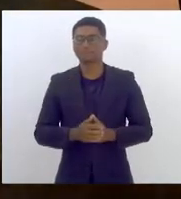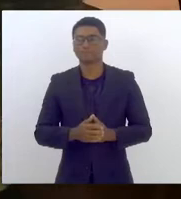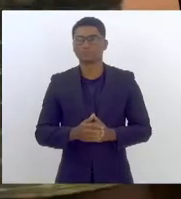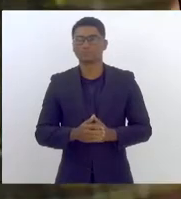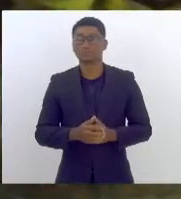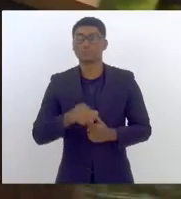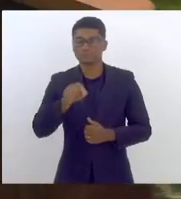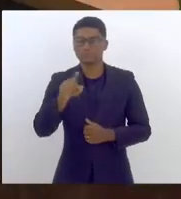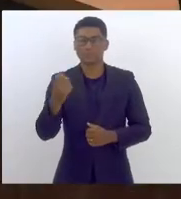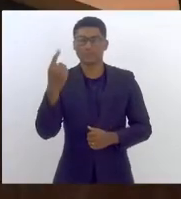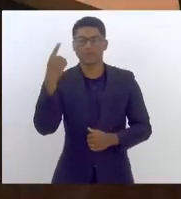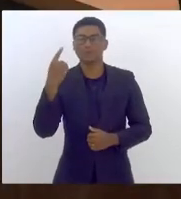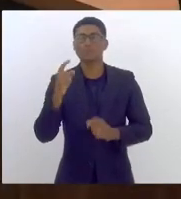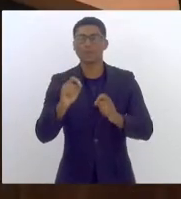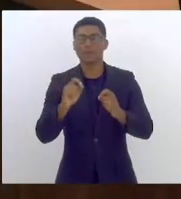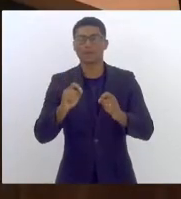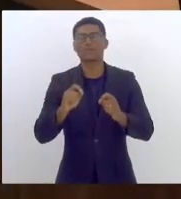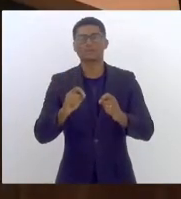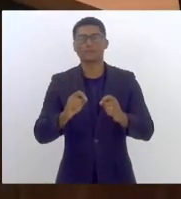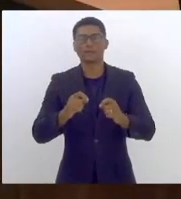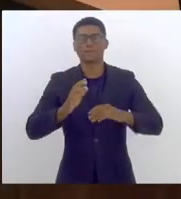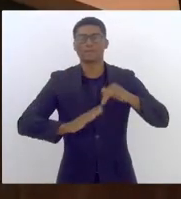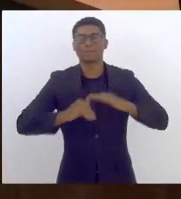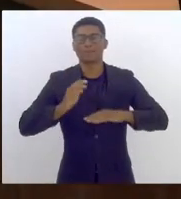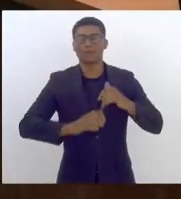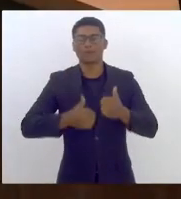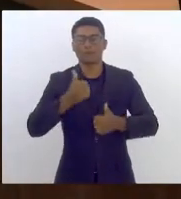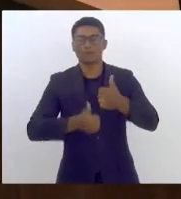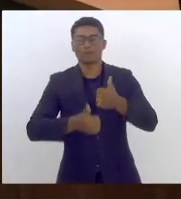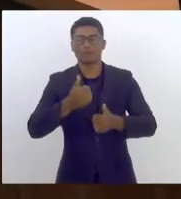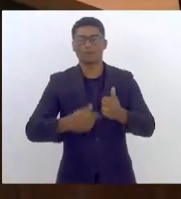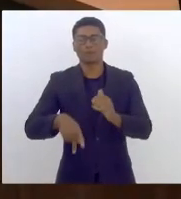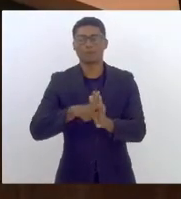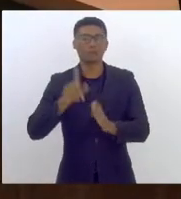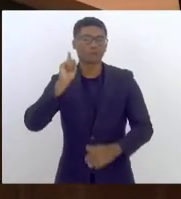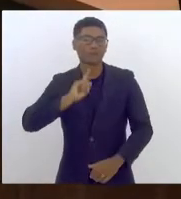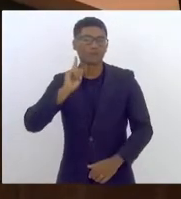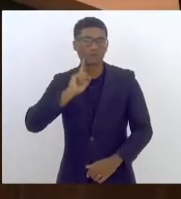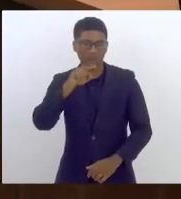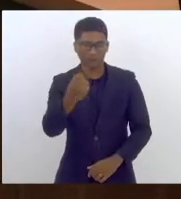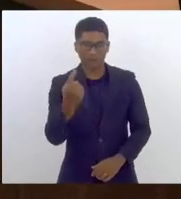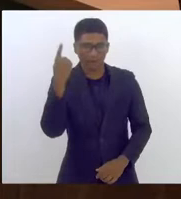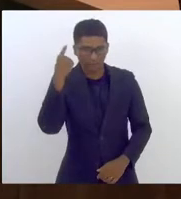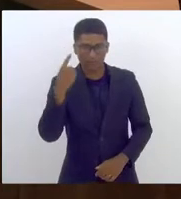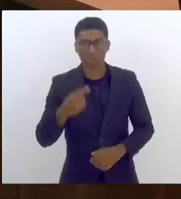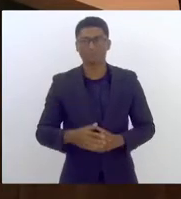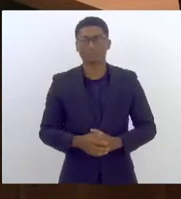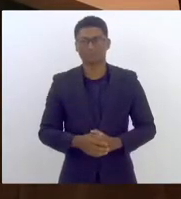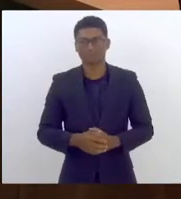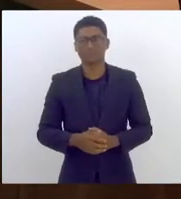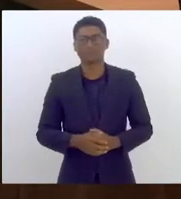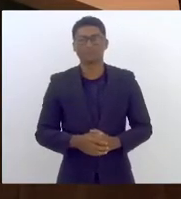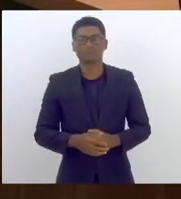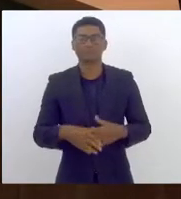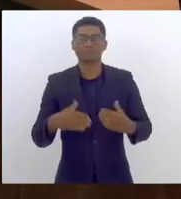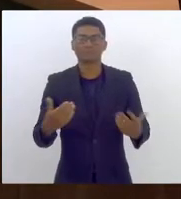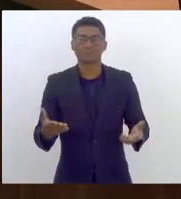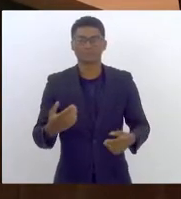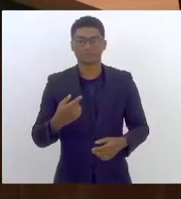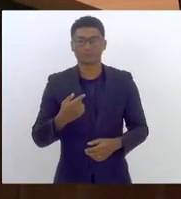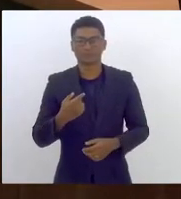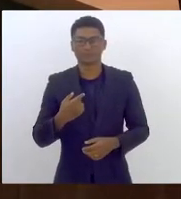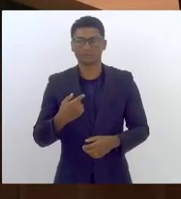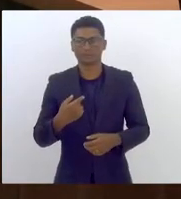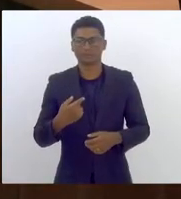ex-craque do Clube de Regatas do Flamengo do Vasco e o senhor presidente eu falei aqui no